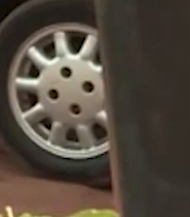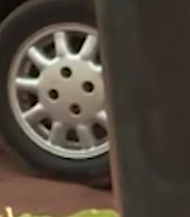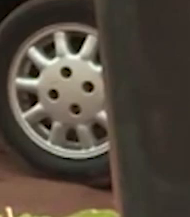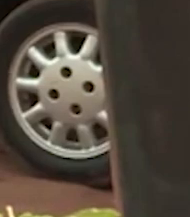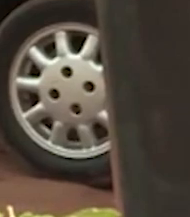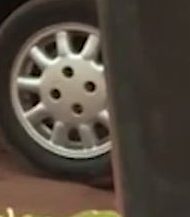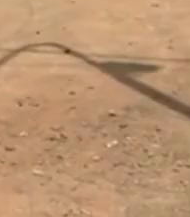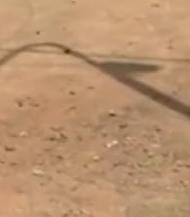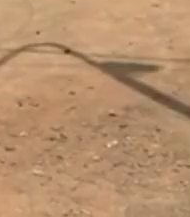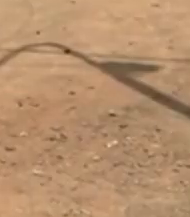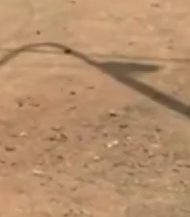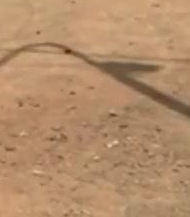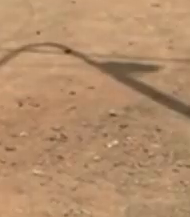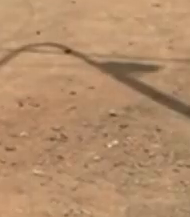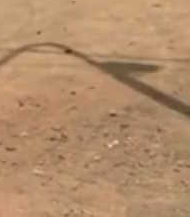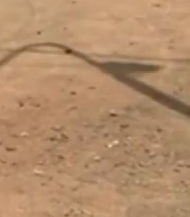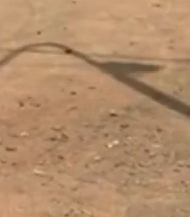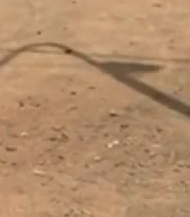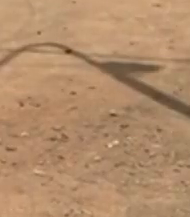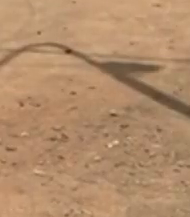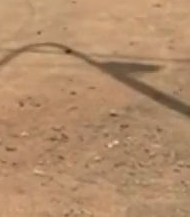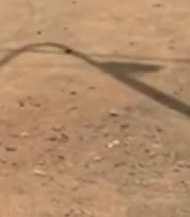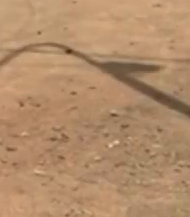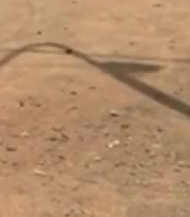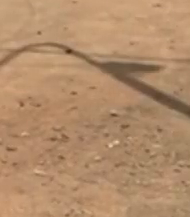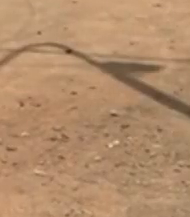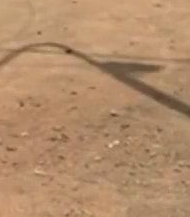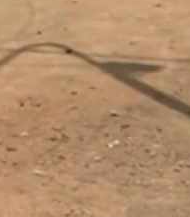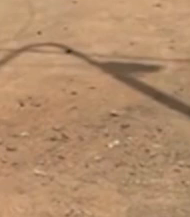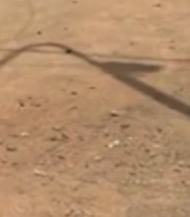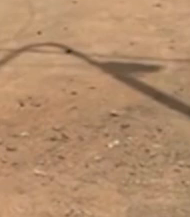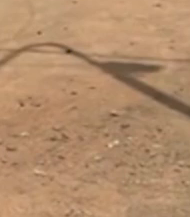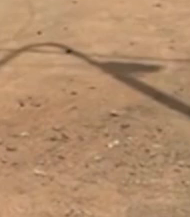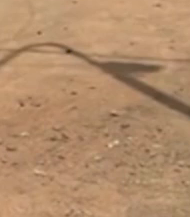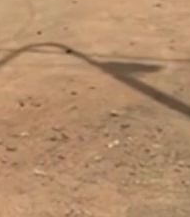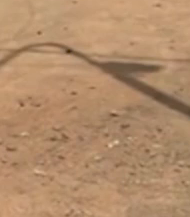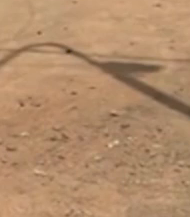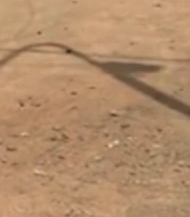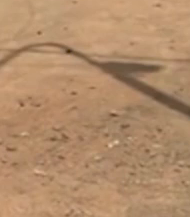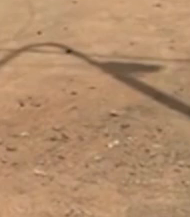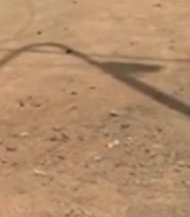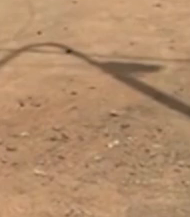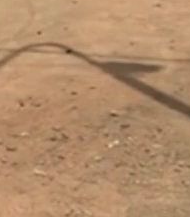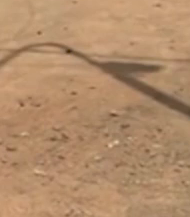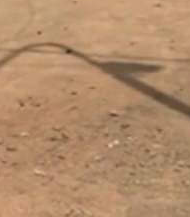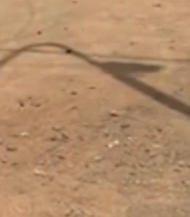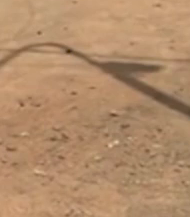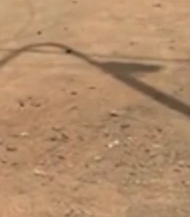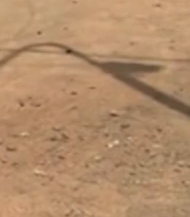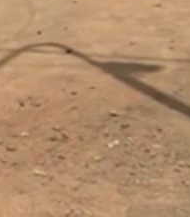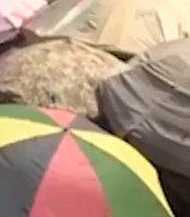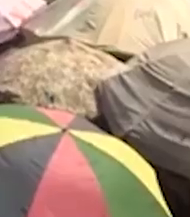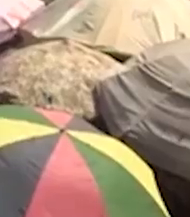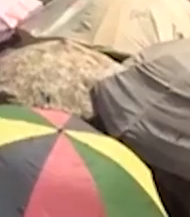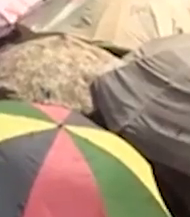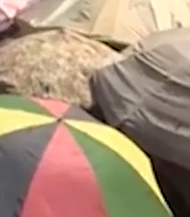6 presidentes para realizarem uma visita a Bissau. O objetivo é formar o seu homólogo guineense, José Vaz,